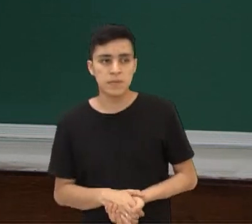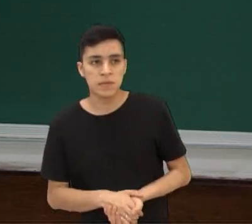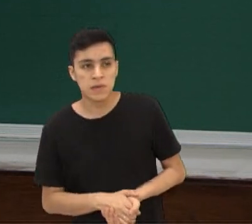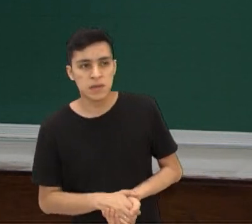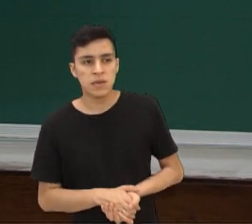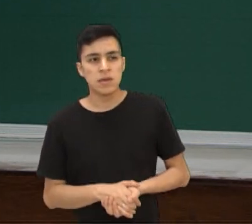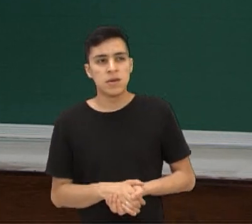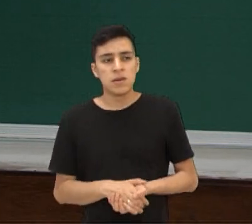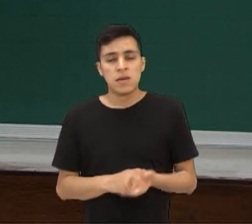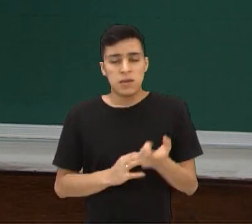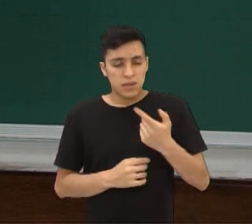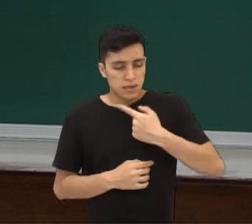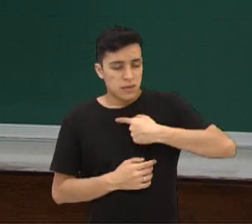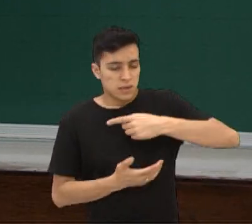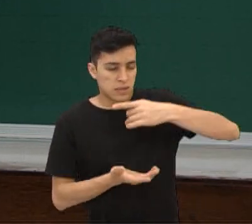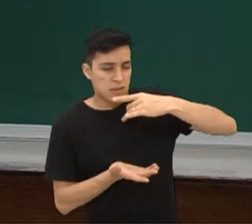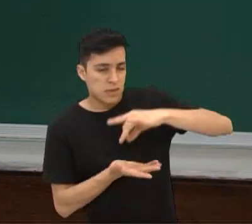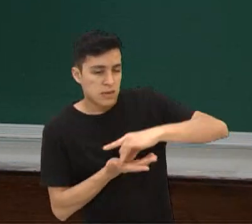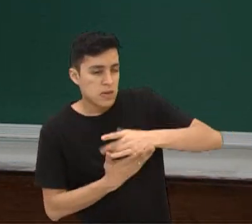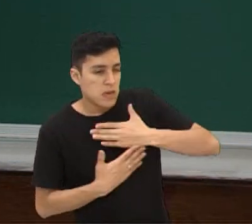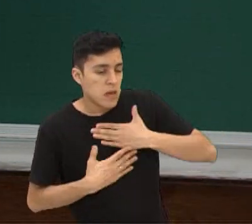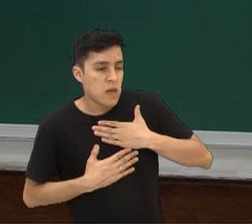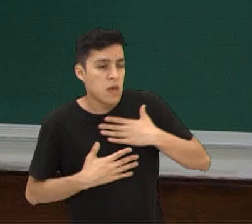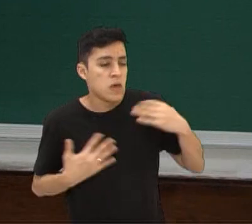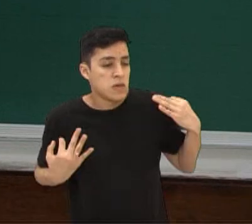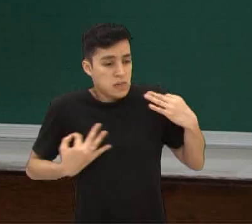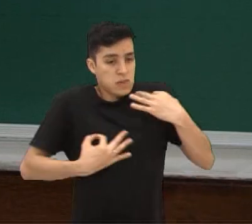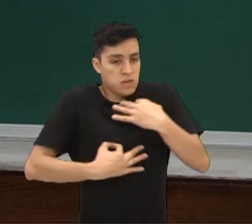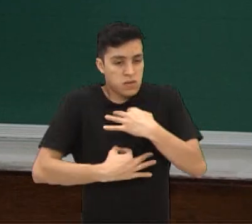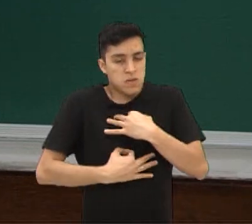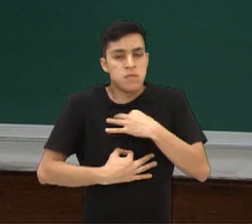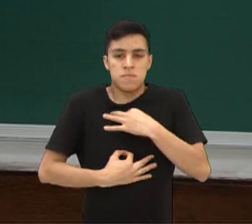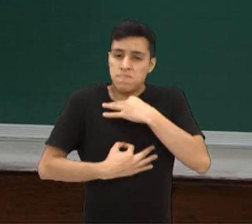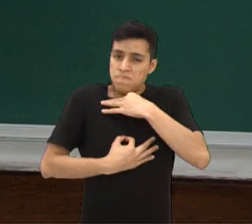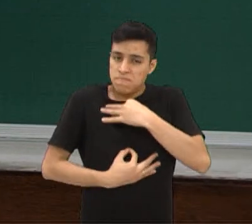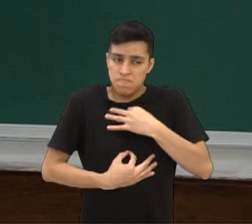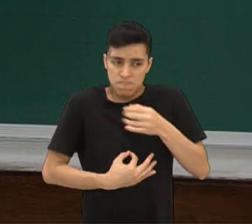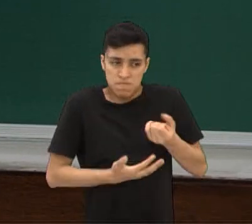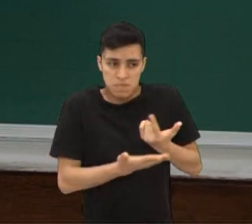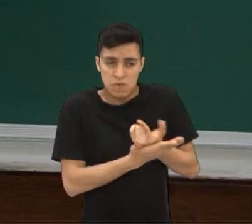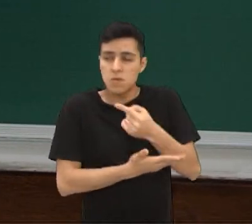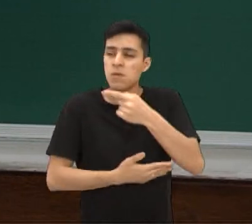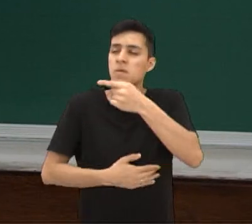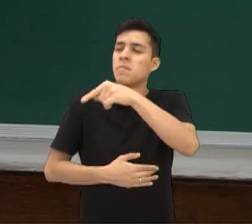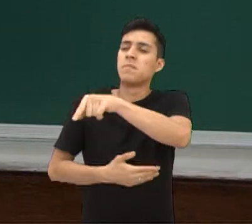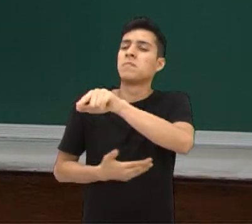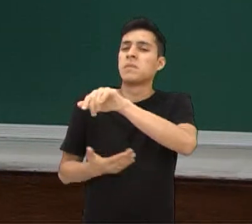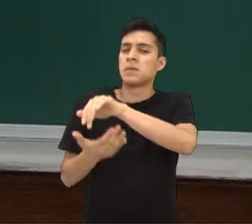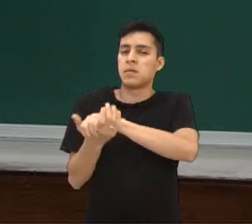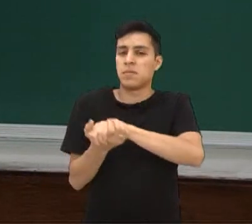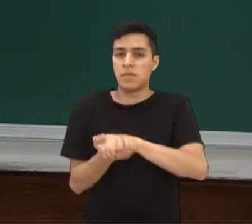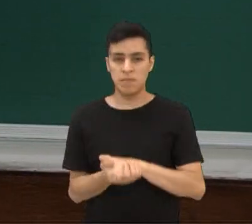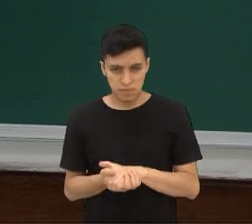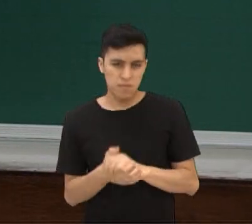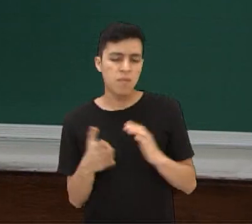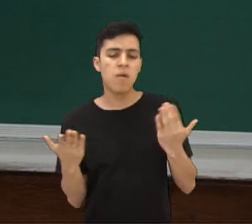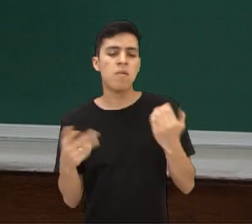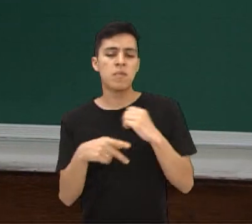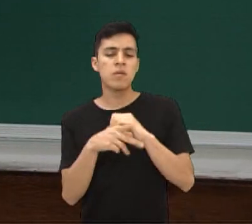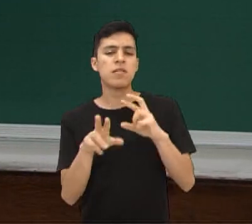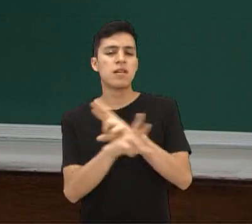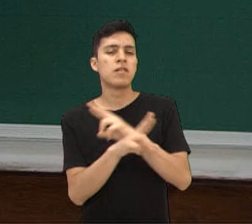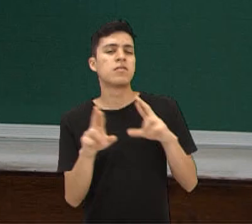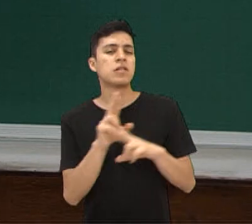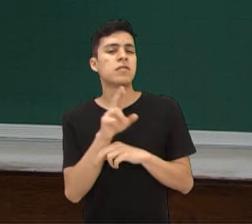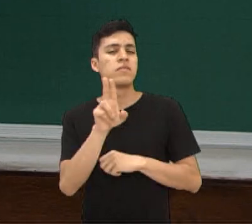wedding. Eu realmente gostei do terno que você comprou para o casamento. Qual pronome relativo usar? Vou dar um